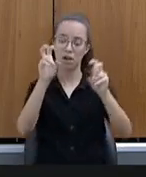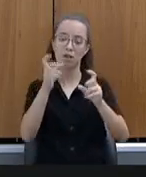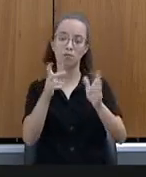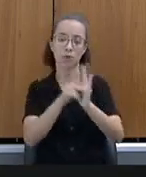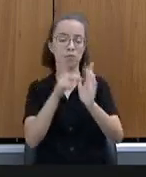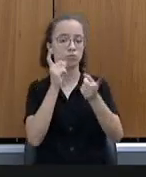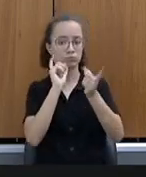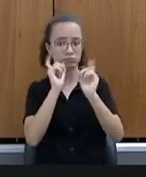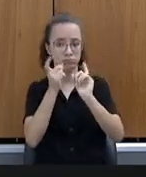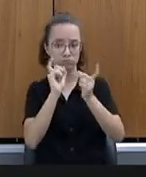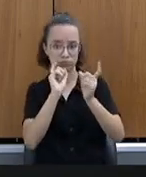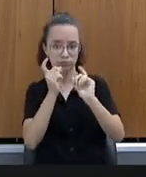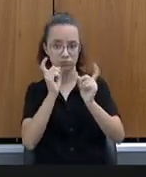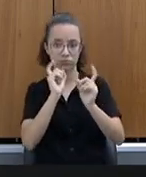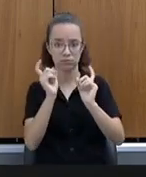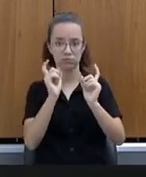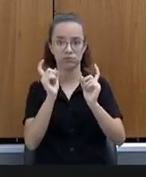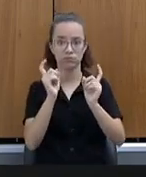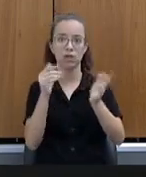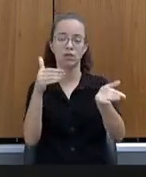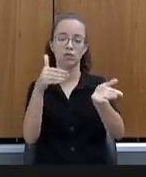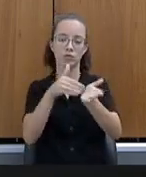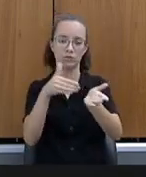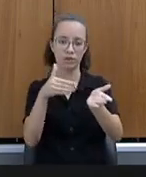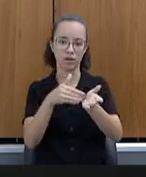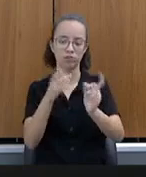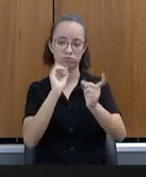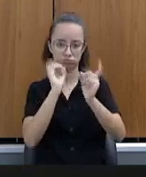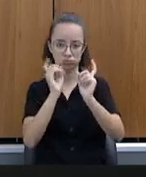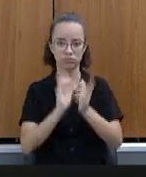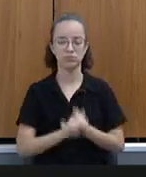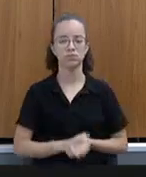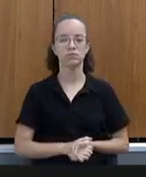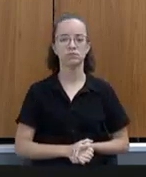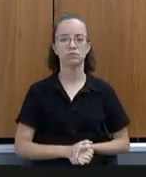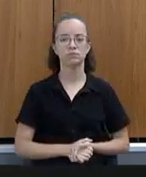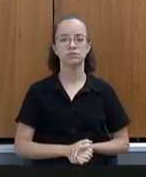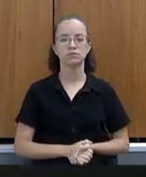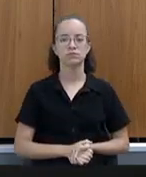que serão deliberadas ao final desta reunião